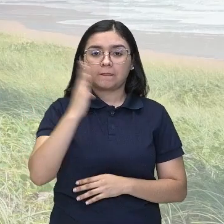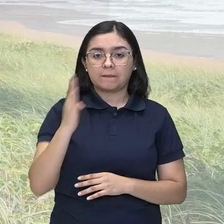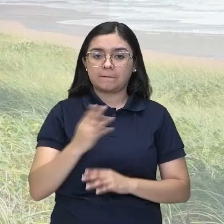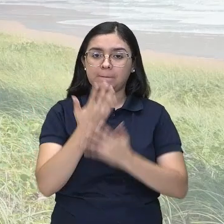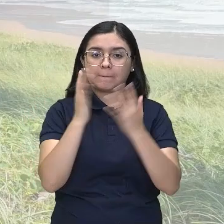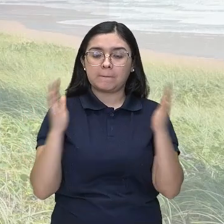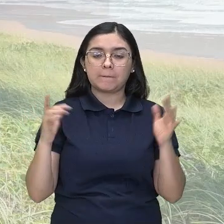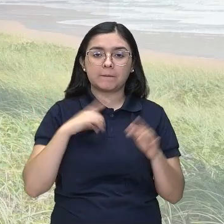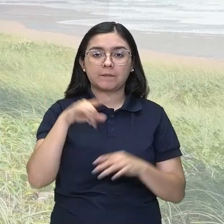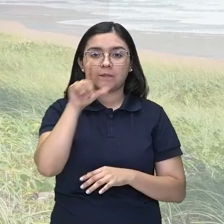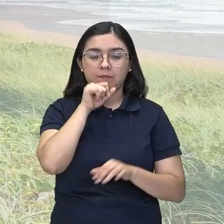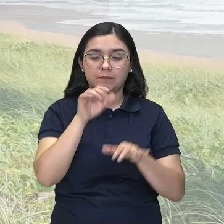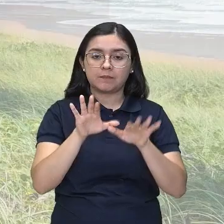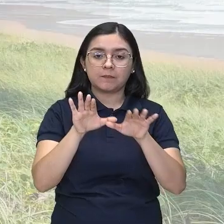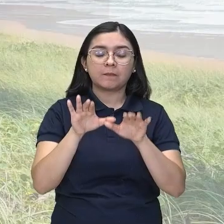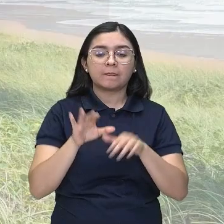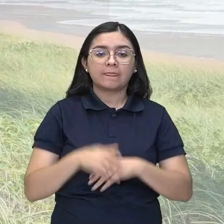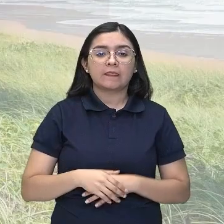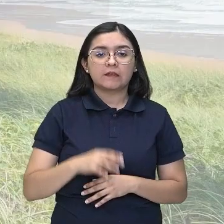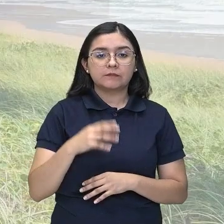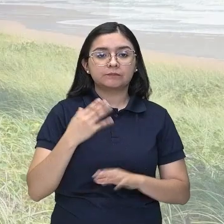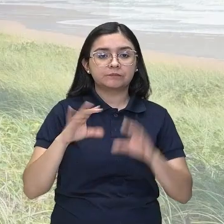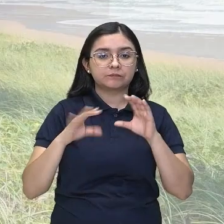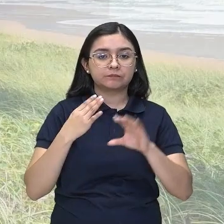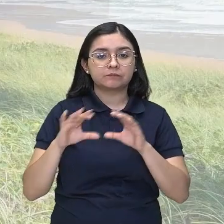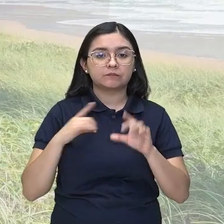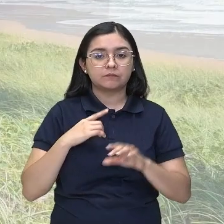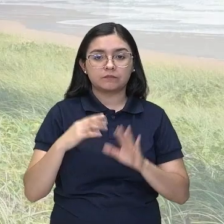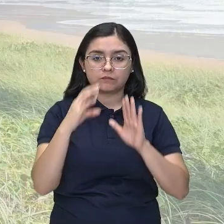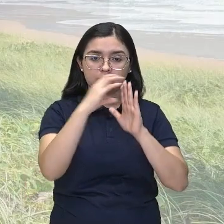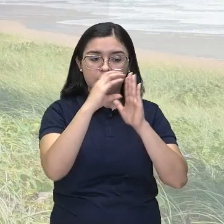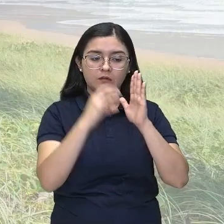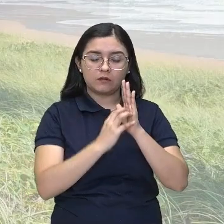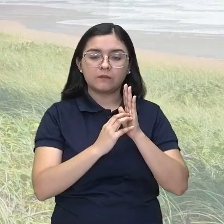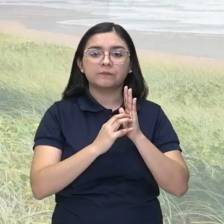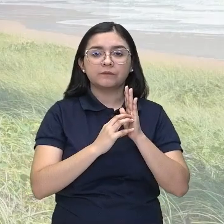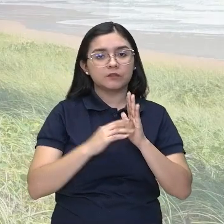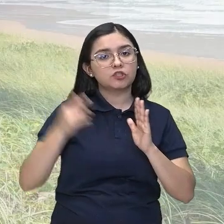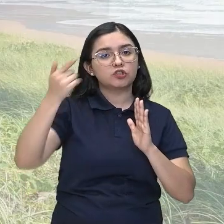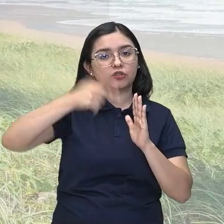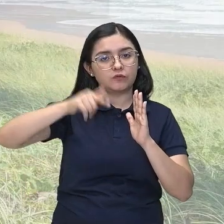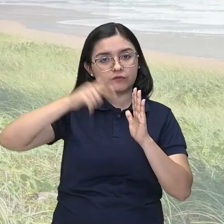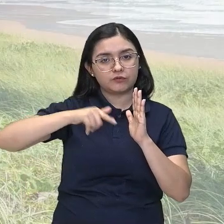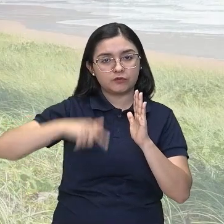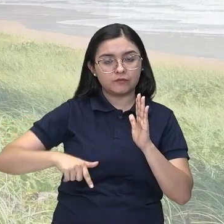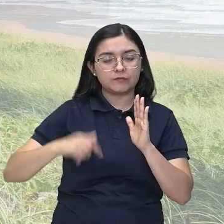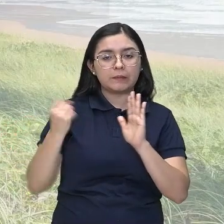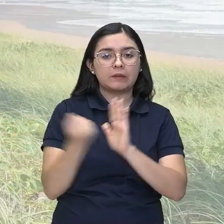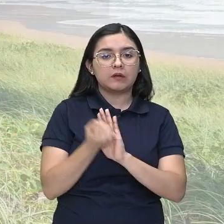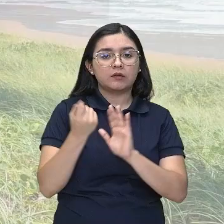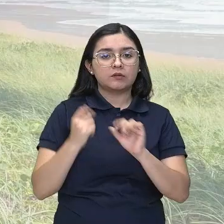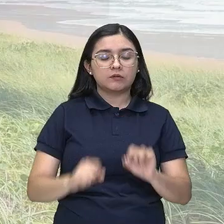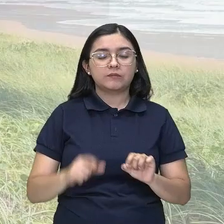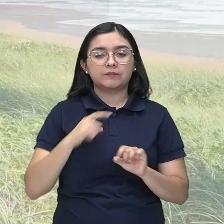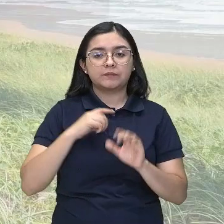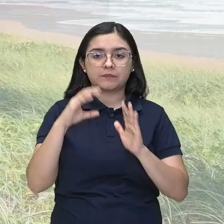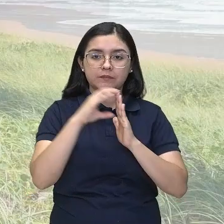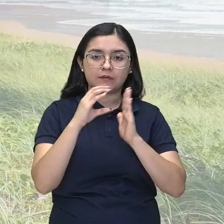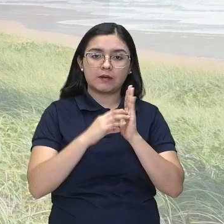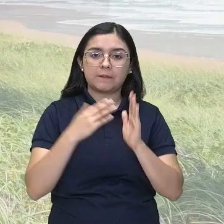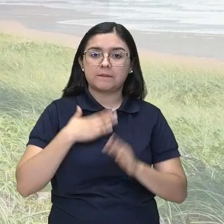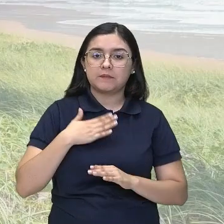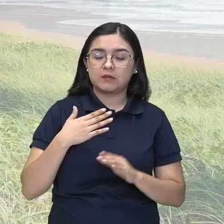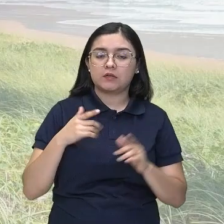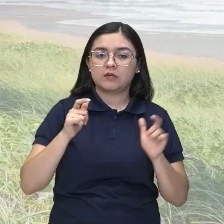palmeiras onde canta o sabiá. Esses dois versos quase como um refrão, vai se repetindo, né? Vai marcando a minha terra, que tem